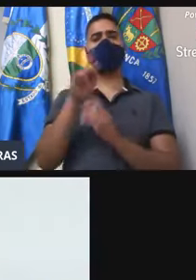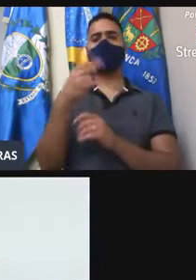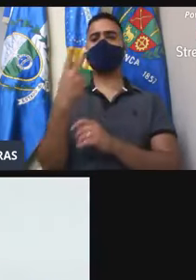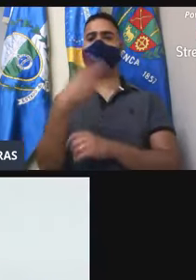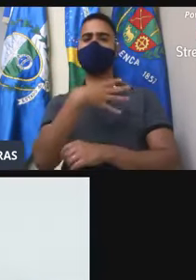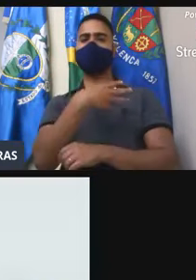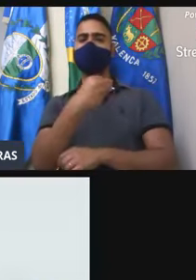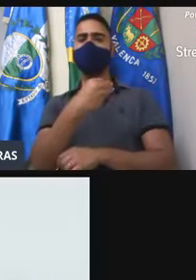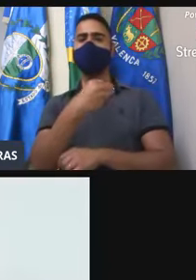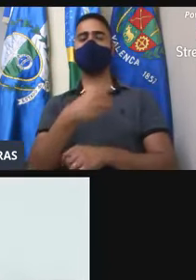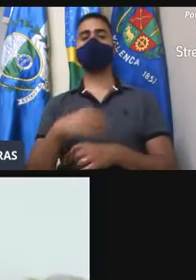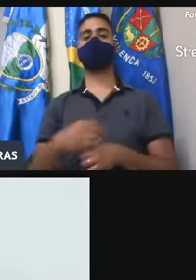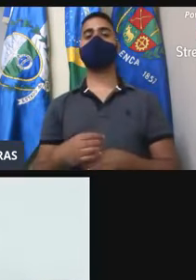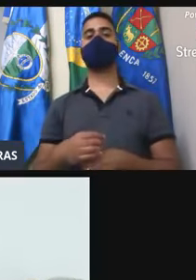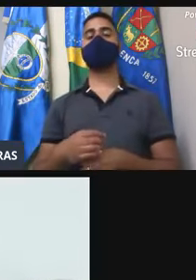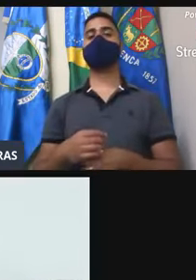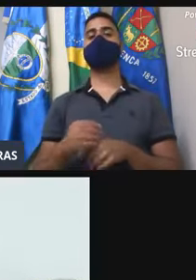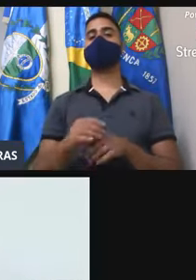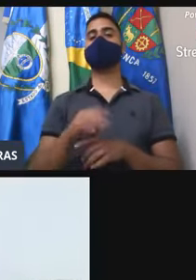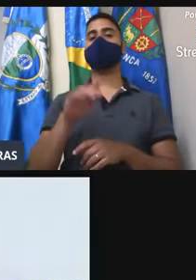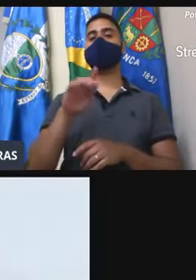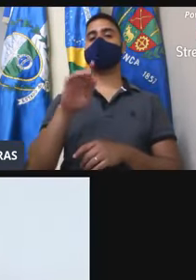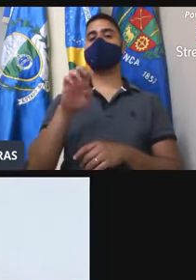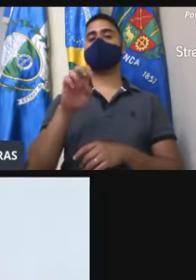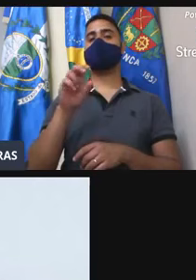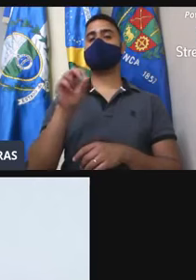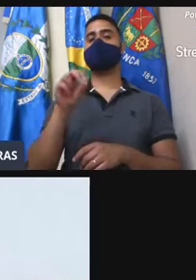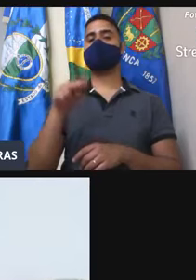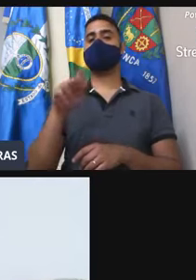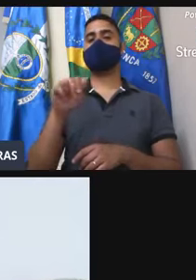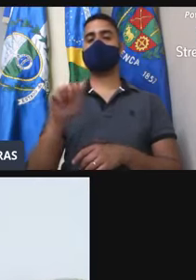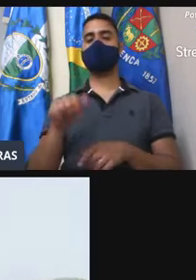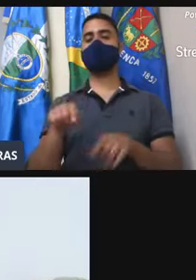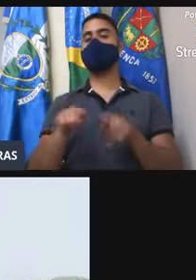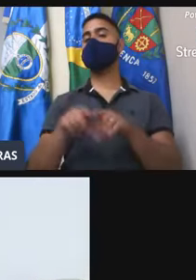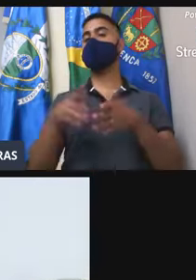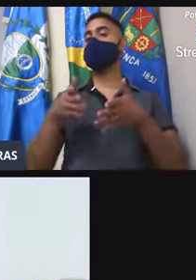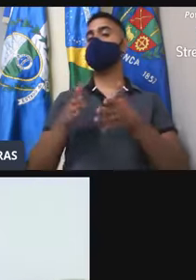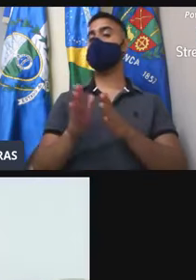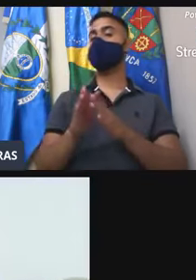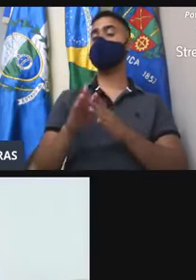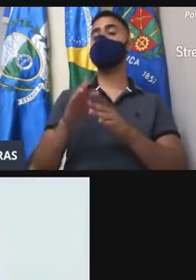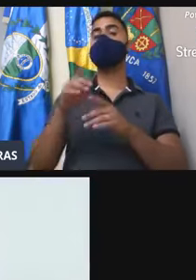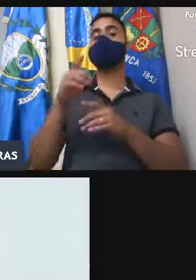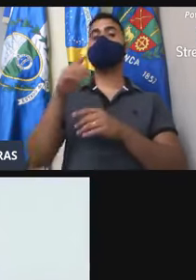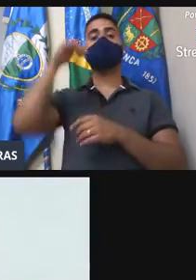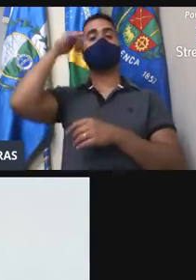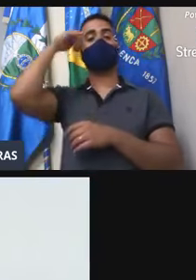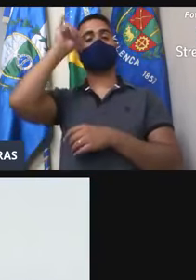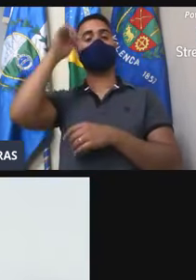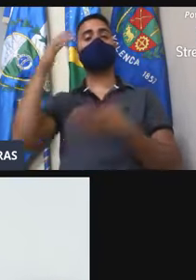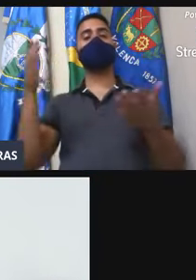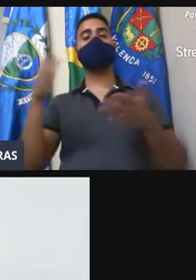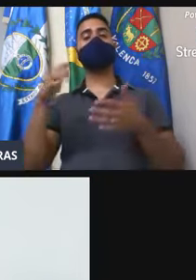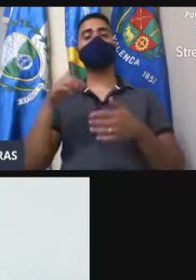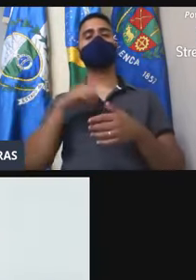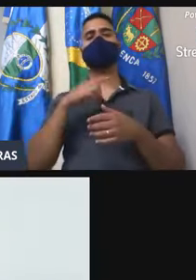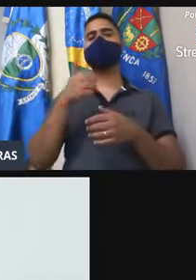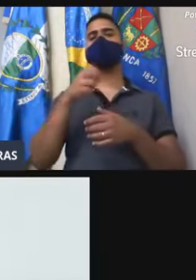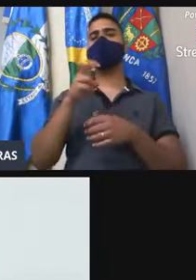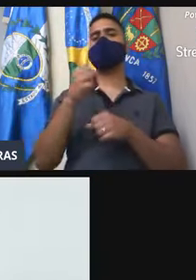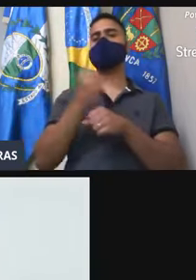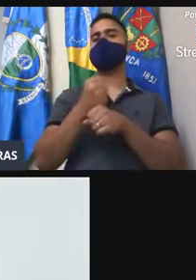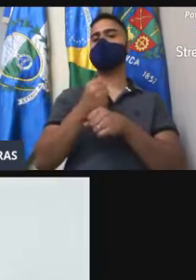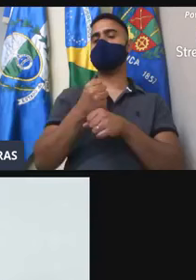2 filhos valencianos, a Giovana Pentanha e o Nuno Pentanha, e nasceu no município de Barra do Piraí, residindo atualmente 15 anos